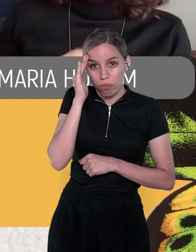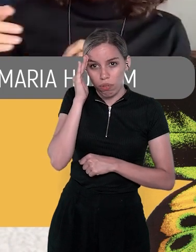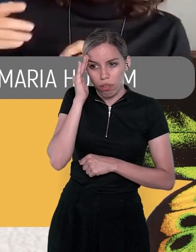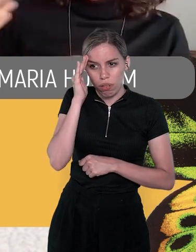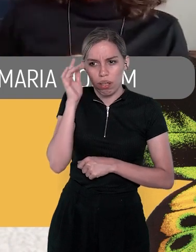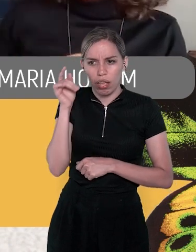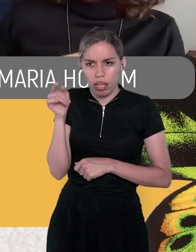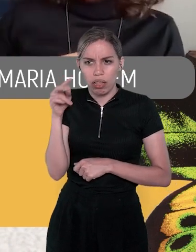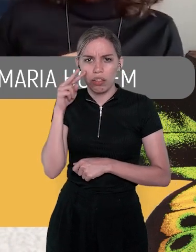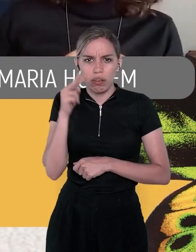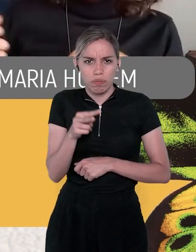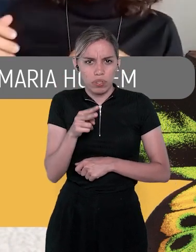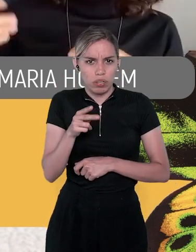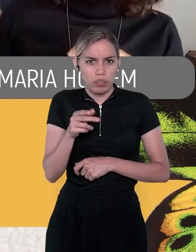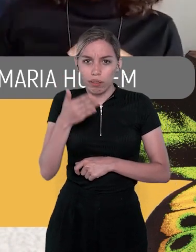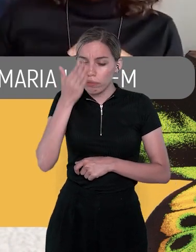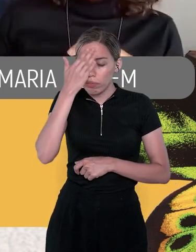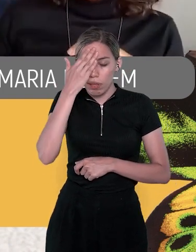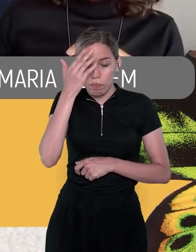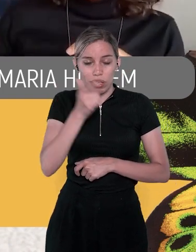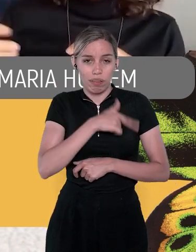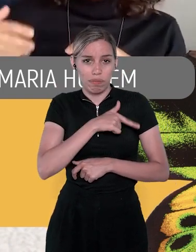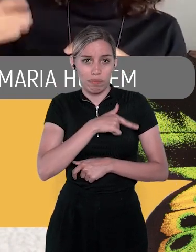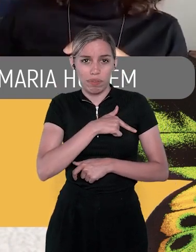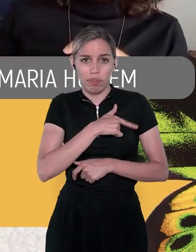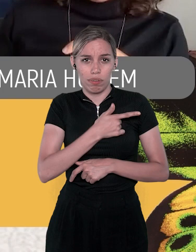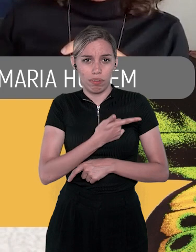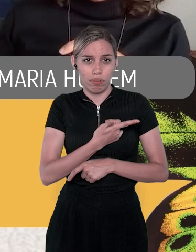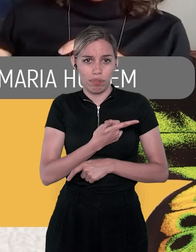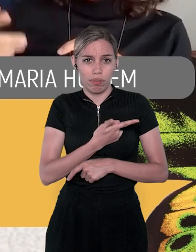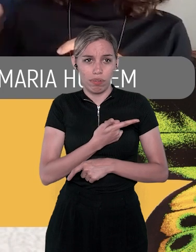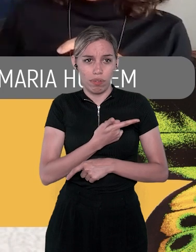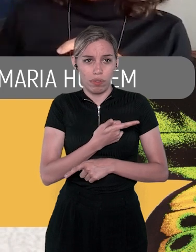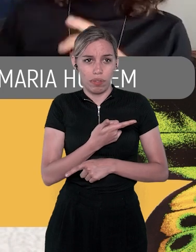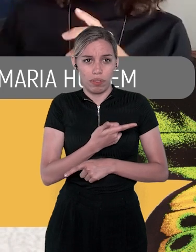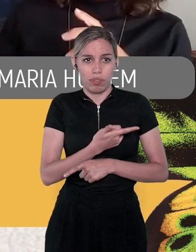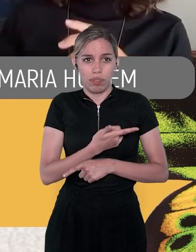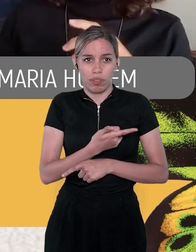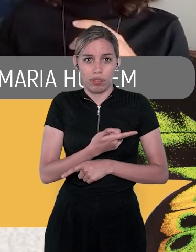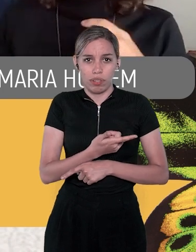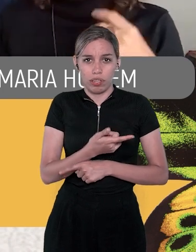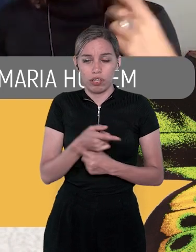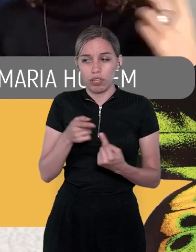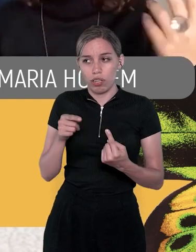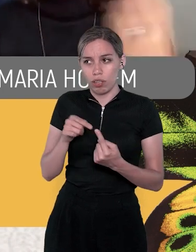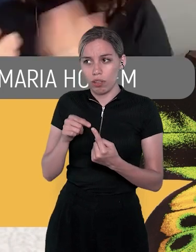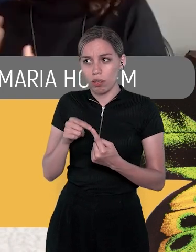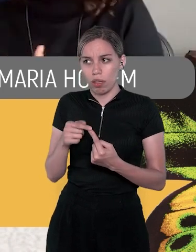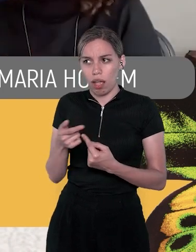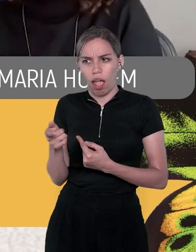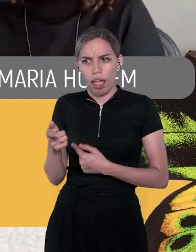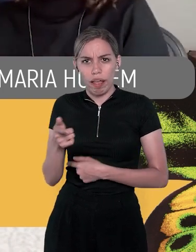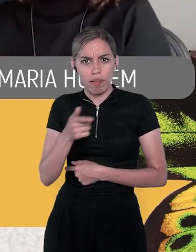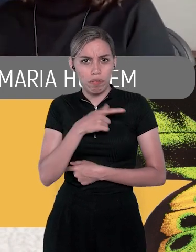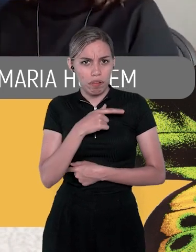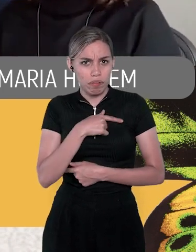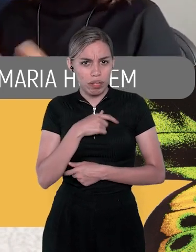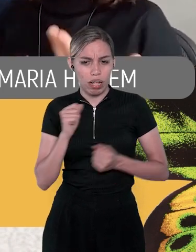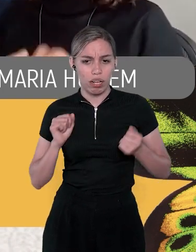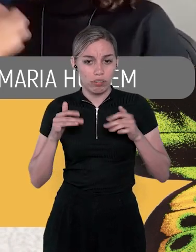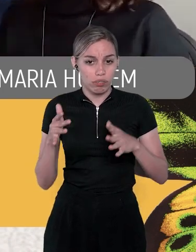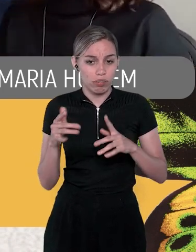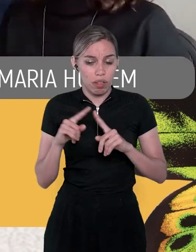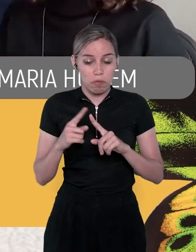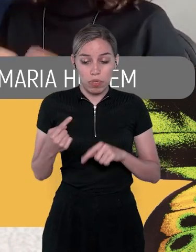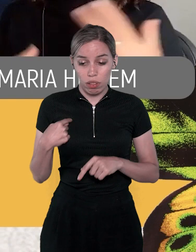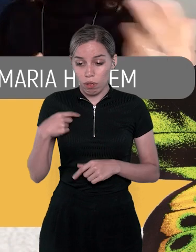ruim, vil, ignorante, fora de moda, o passado, mas não quero perder a boquinha, não quero